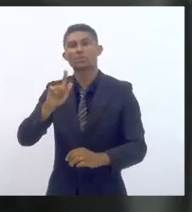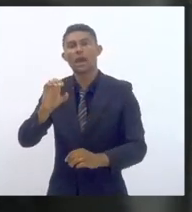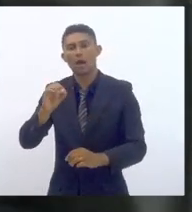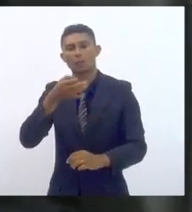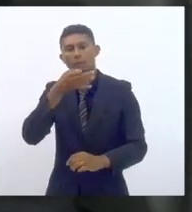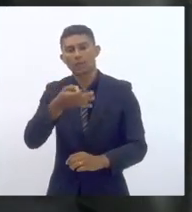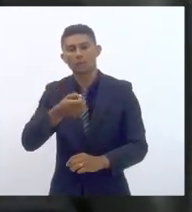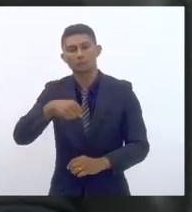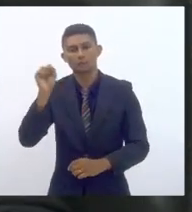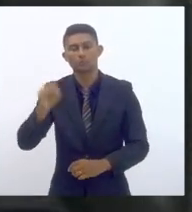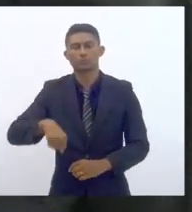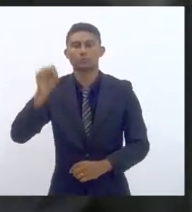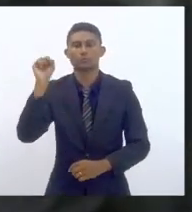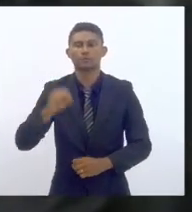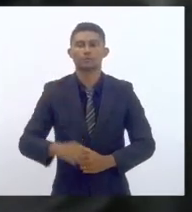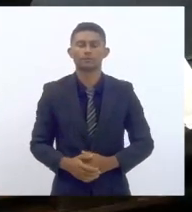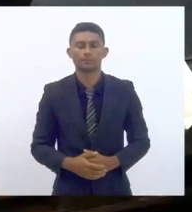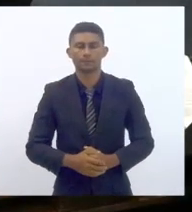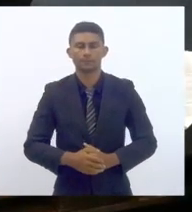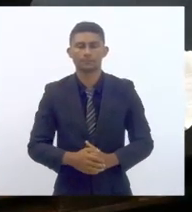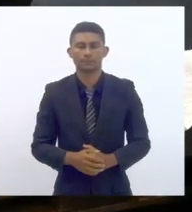favorável.